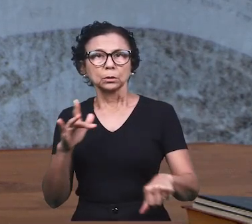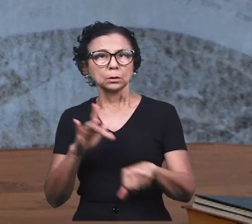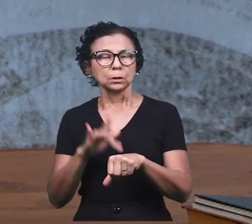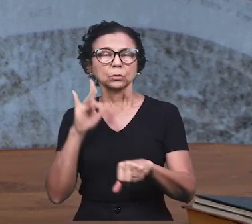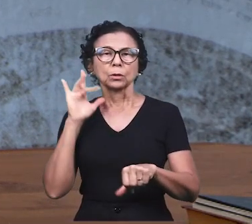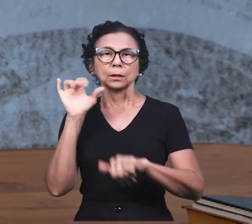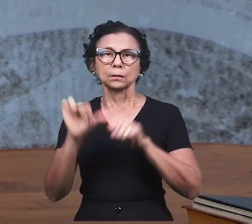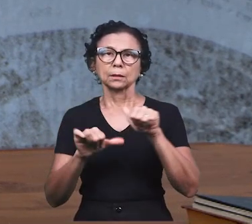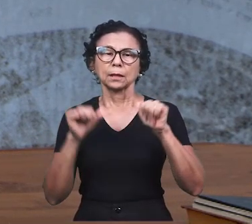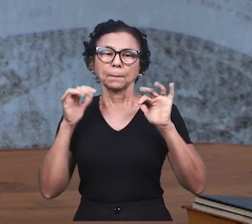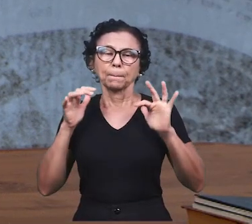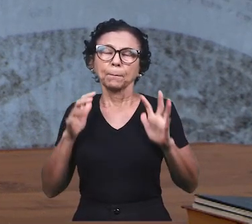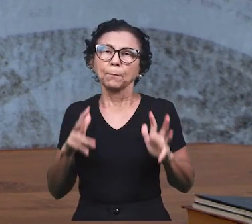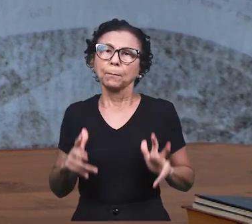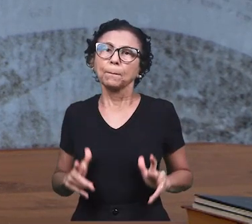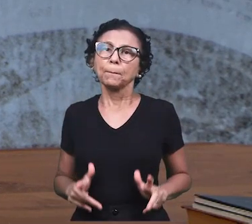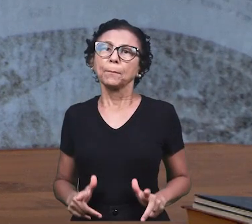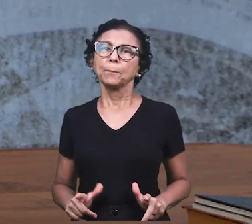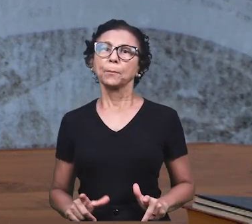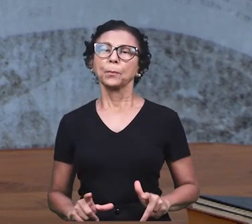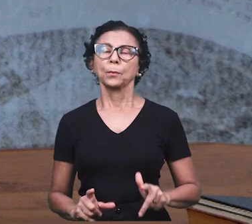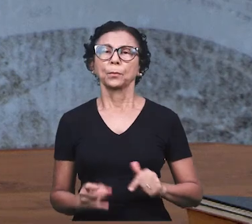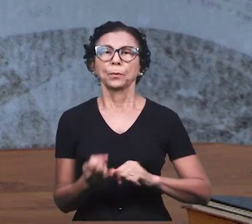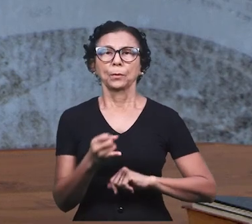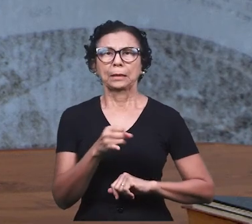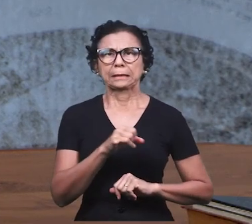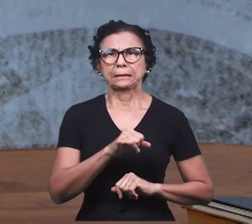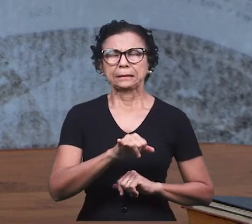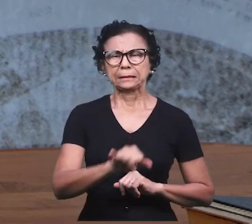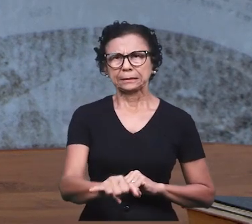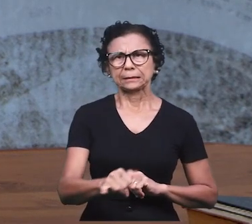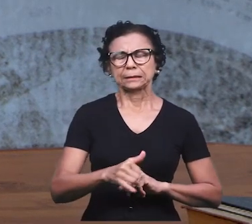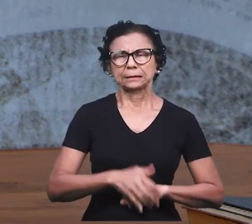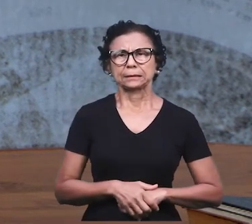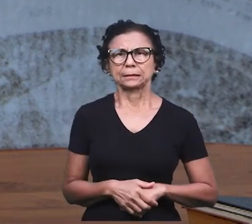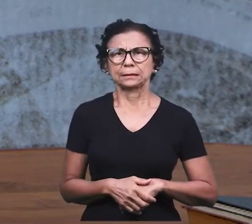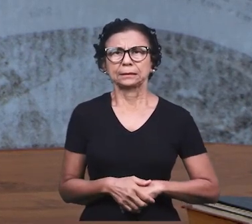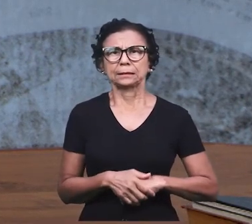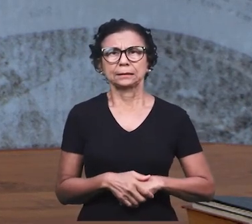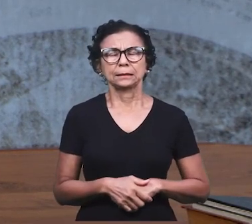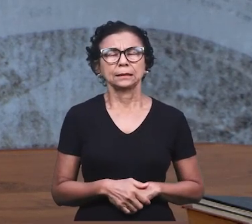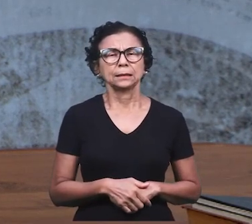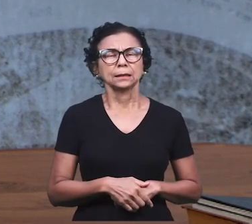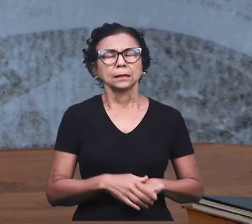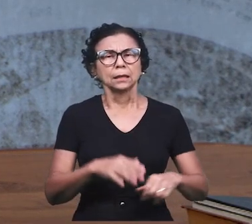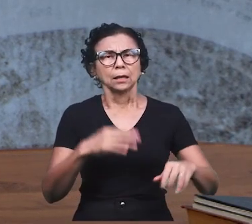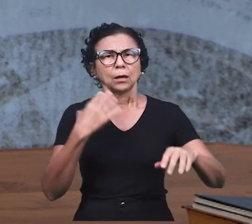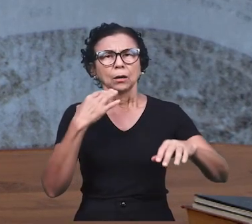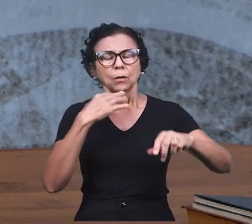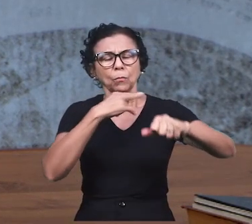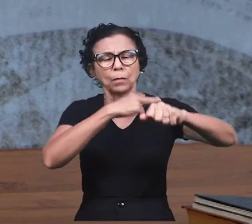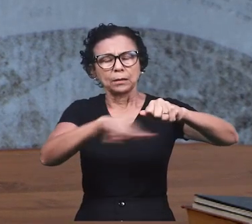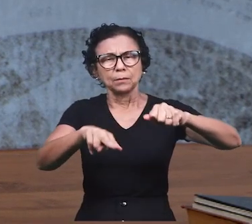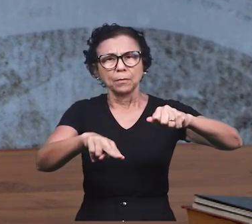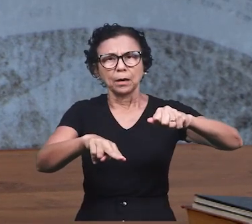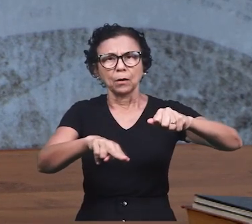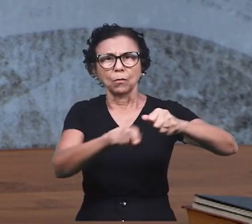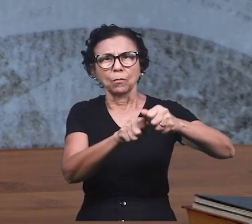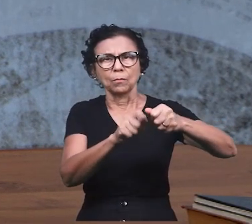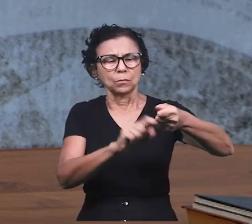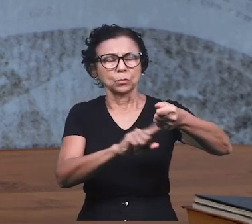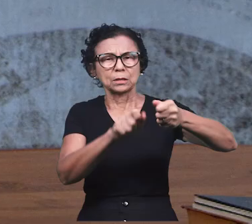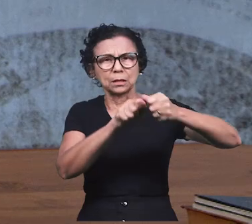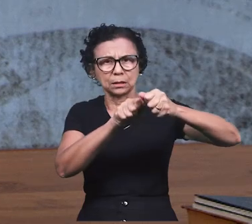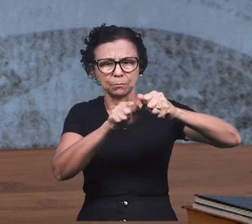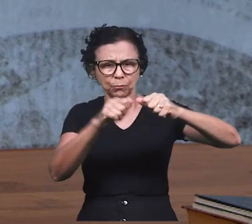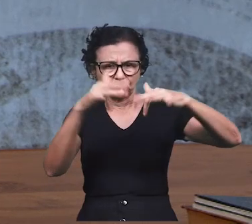santo. Se espargir alguém do seu sangue sobre o seu vestido, lavarás aquilo